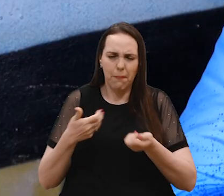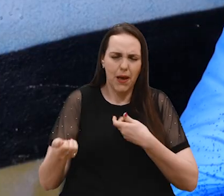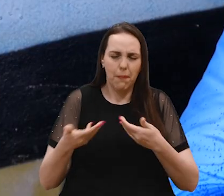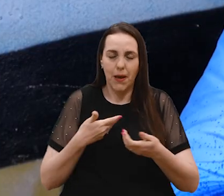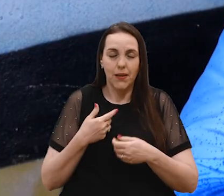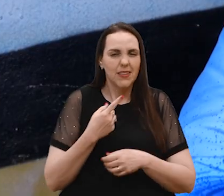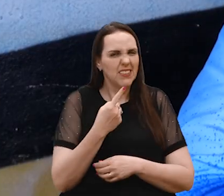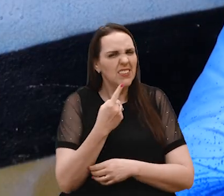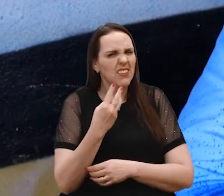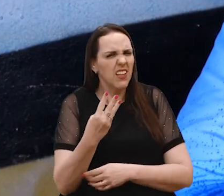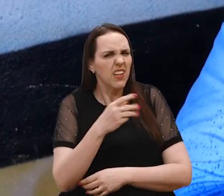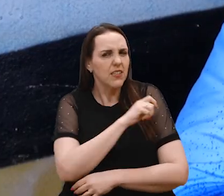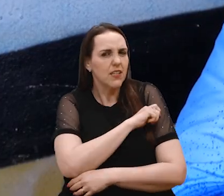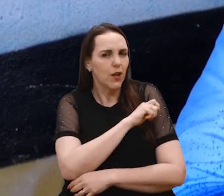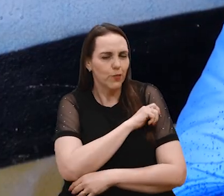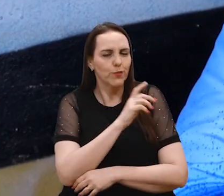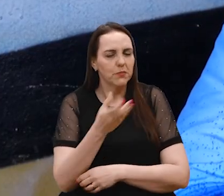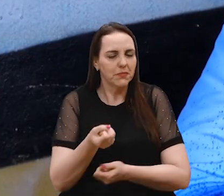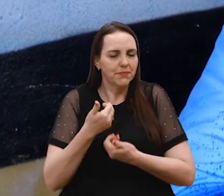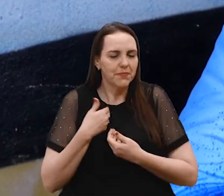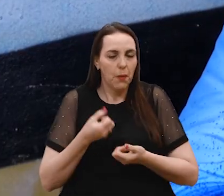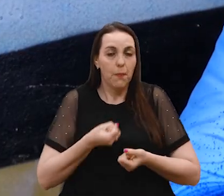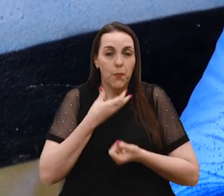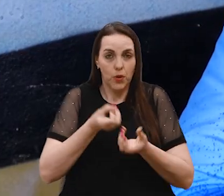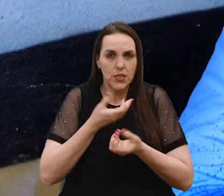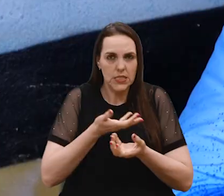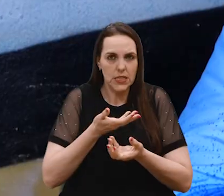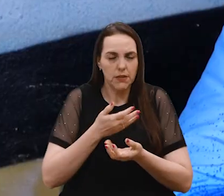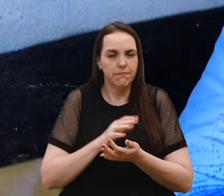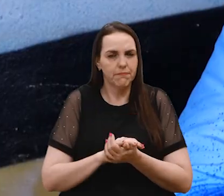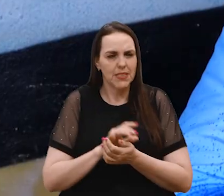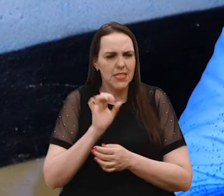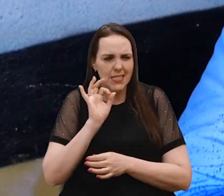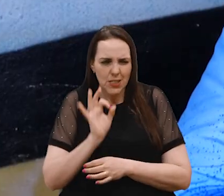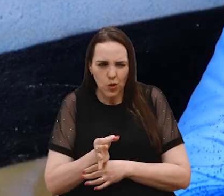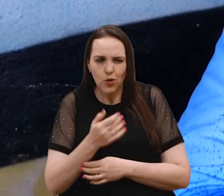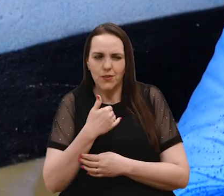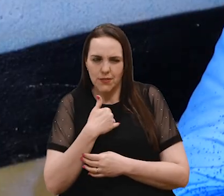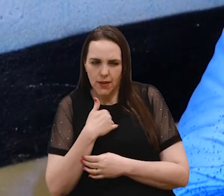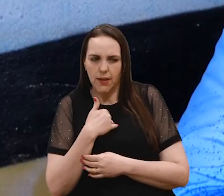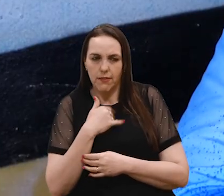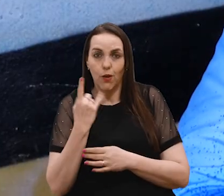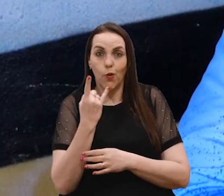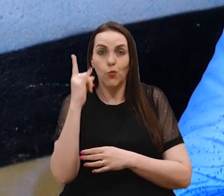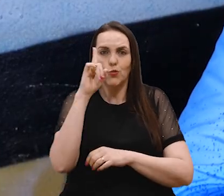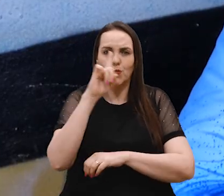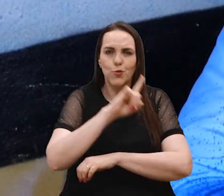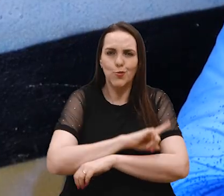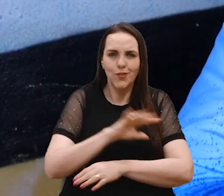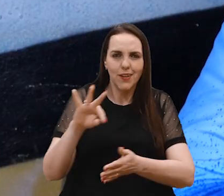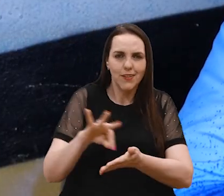foram 13 poesias. E, se eu não me engano, no último dia da inscrição,